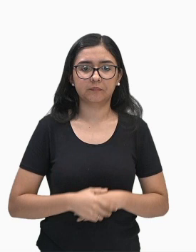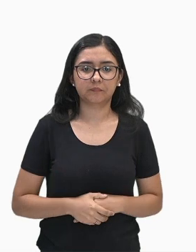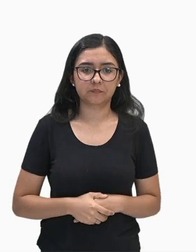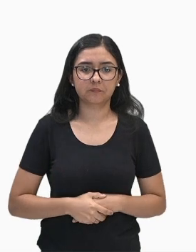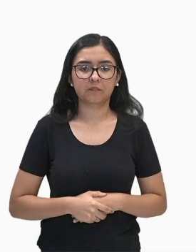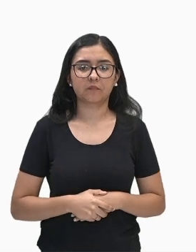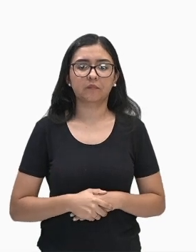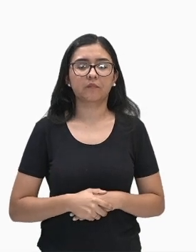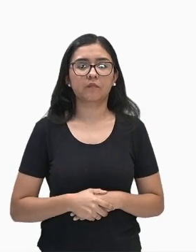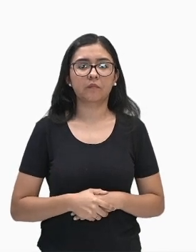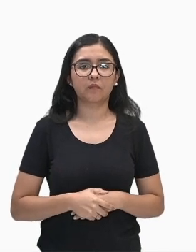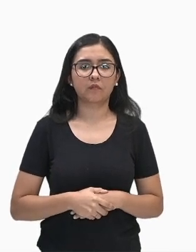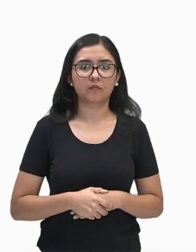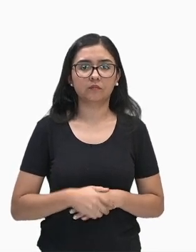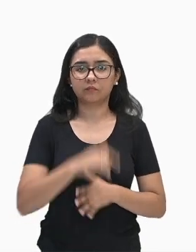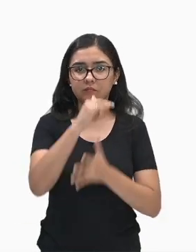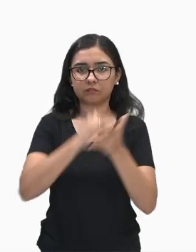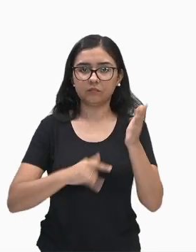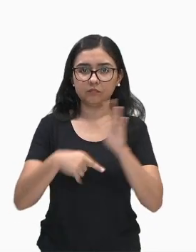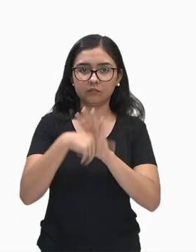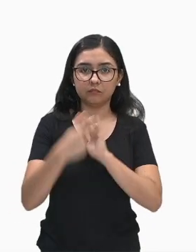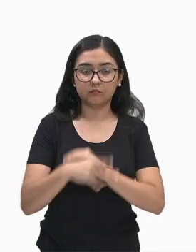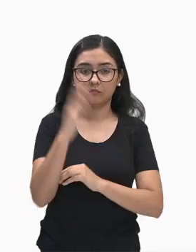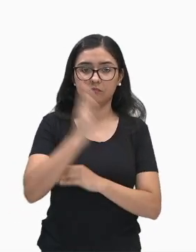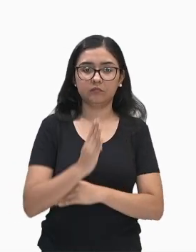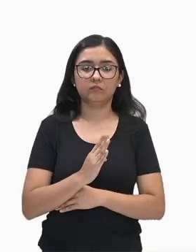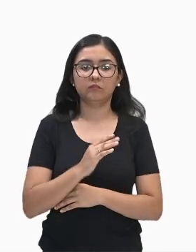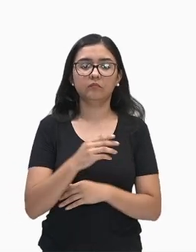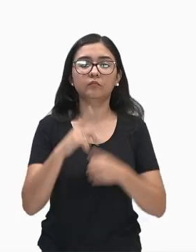no Brasil. Artigo 10,